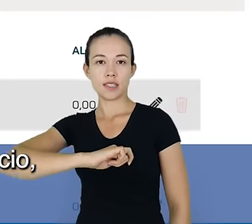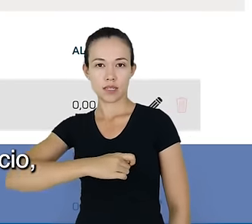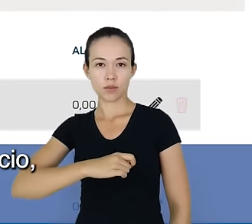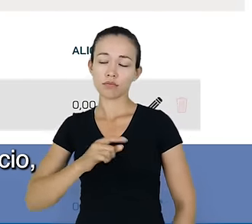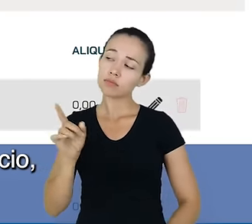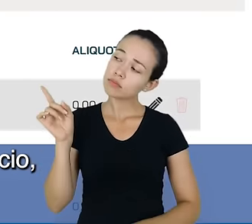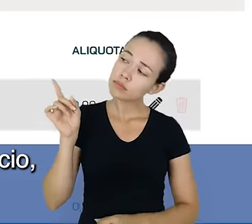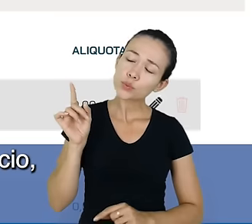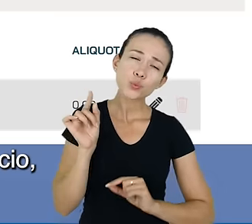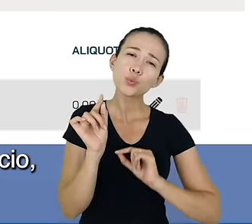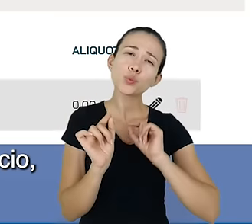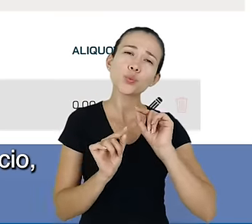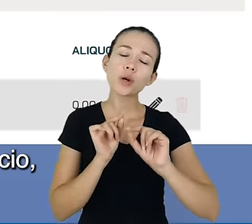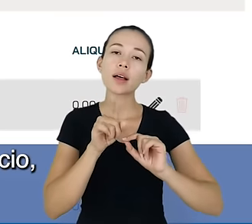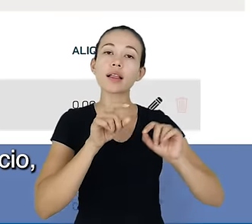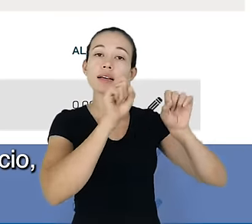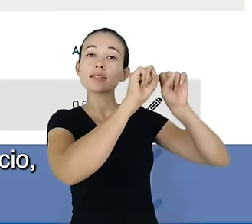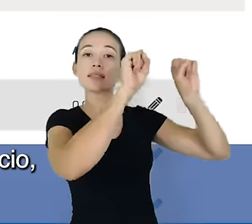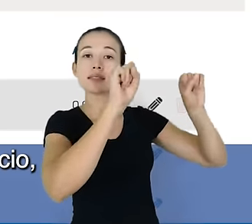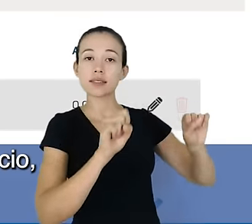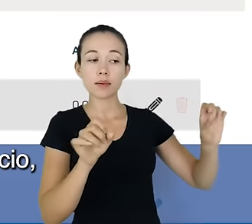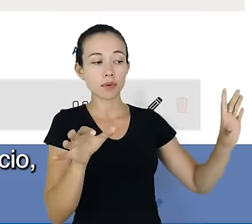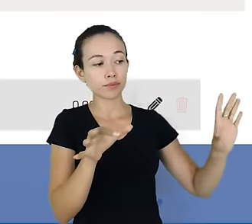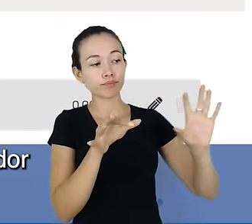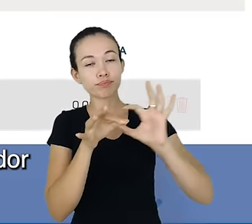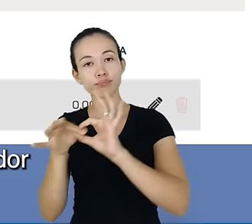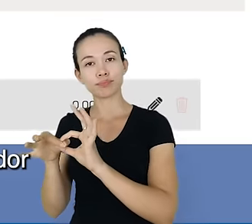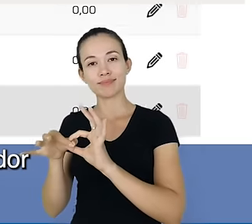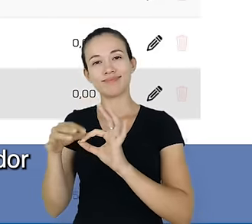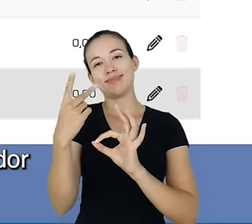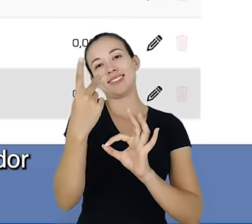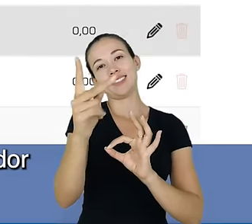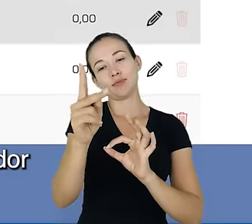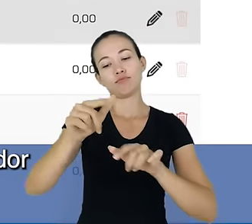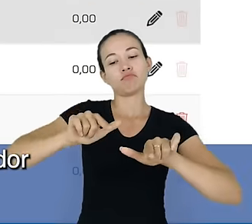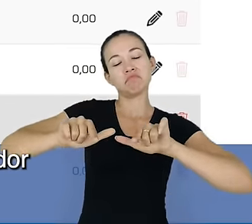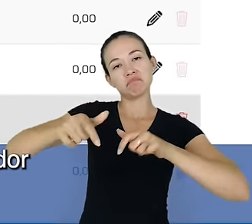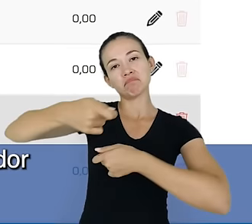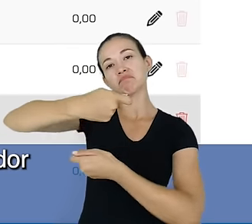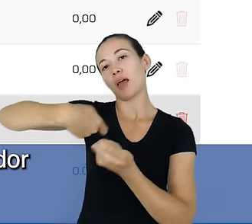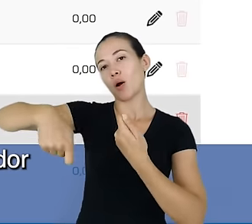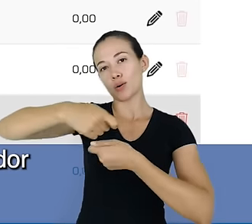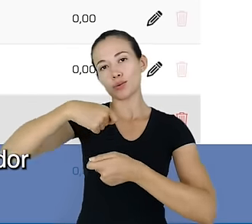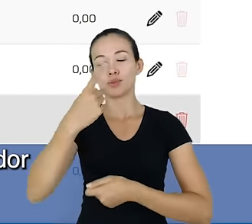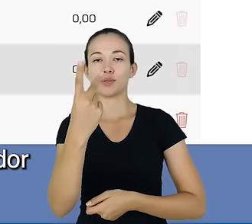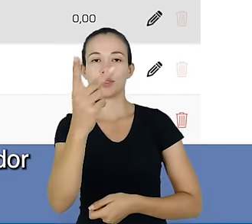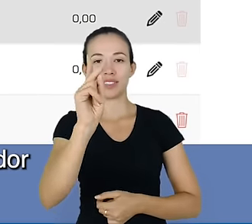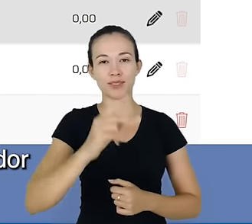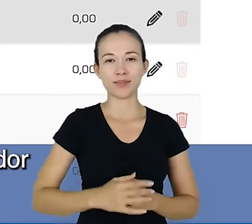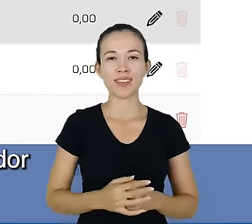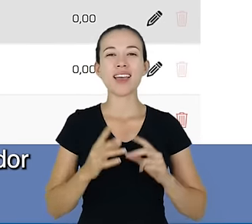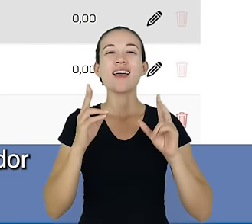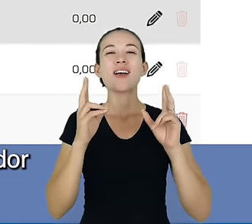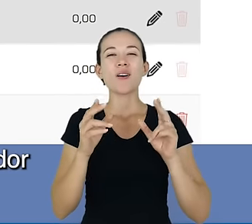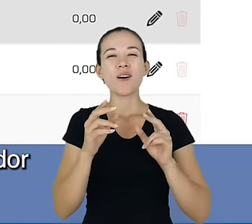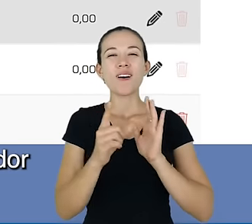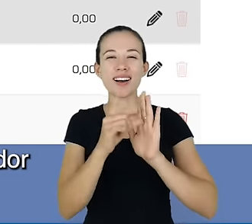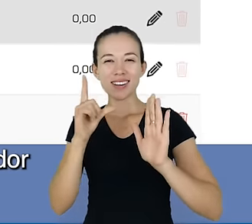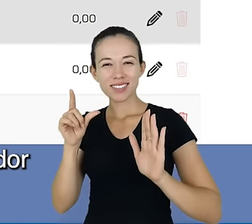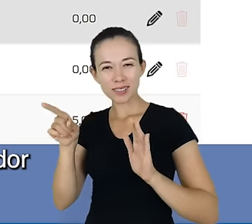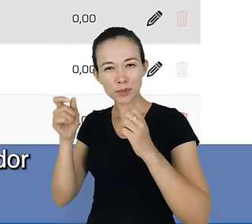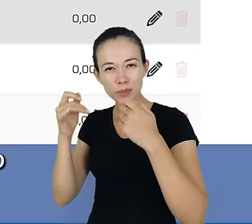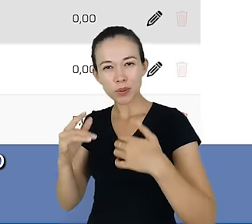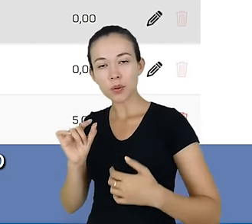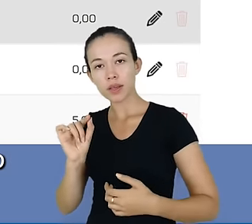realidade do seu negócio que é onde a Angela trouxe a a intenção ali de lembrar que o contador é que vai dar esse